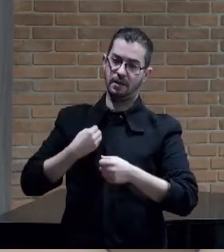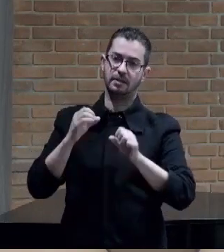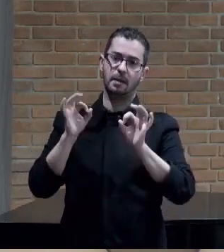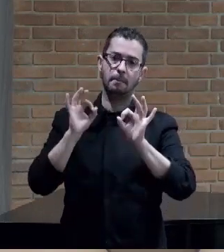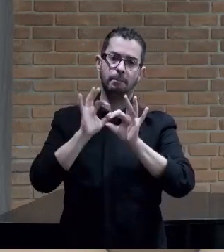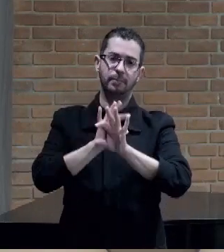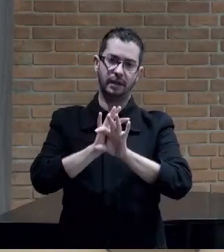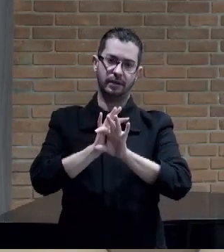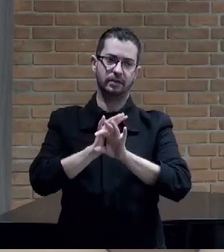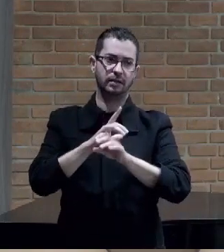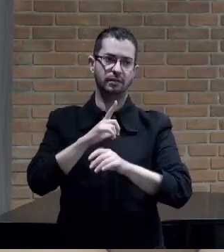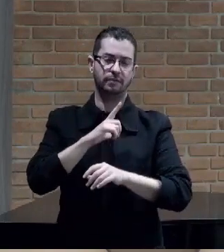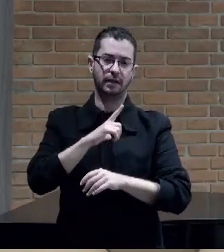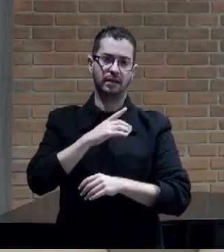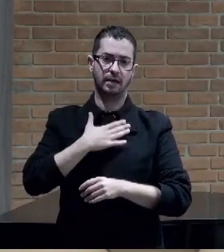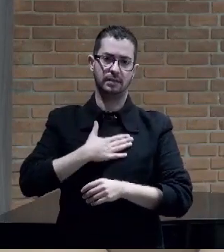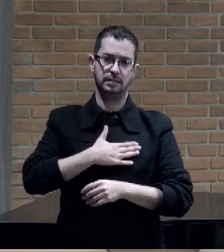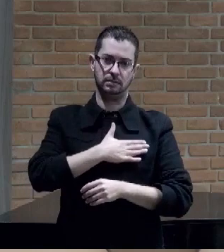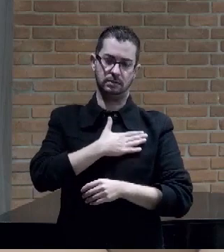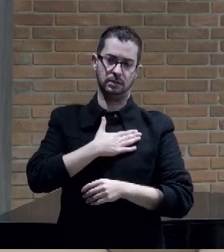nos satisfaz.